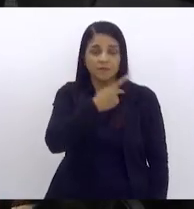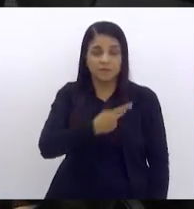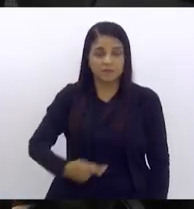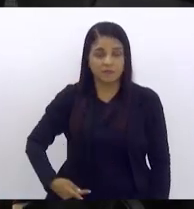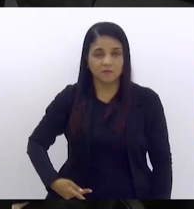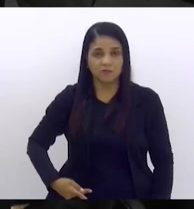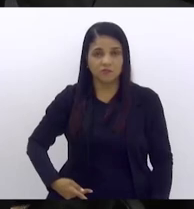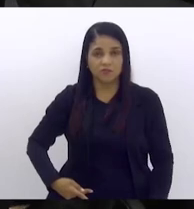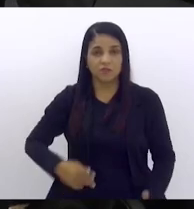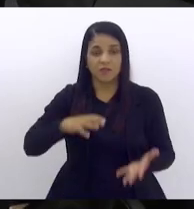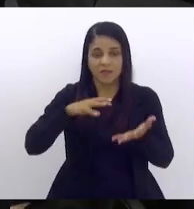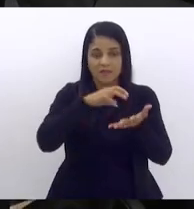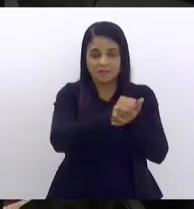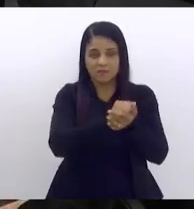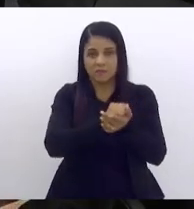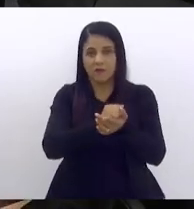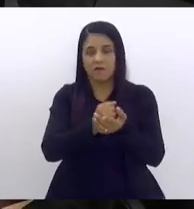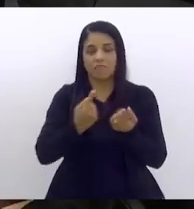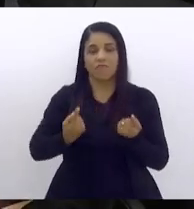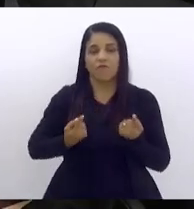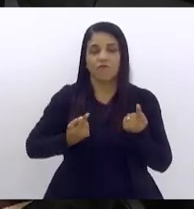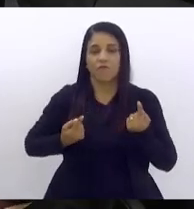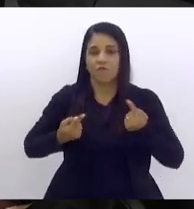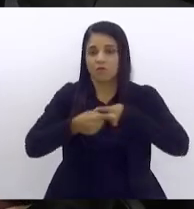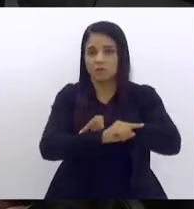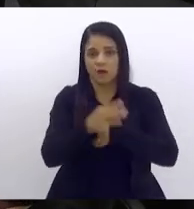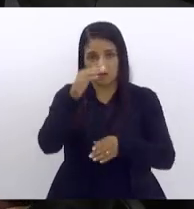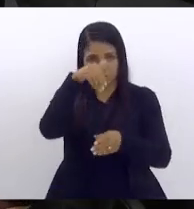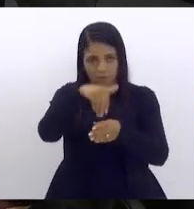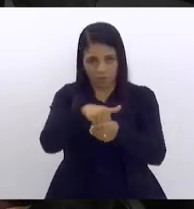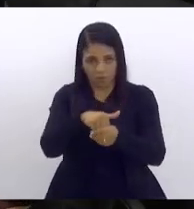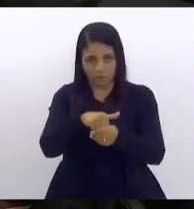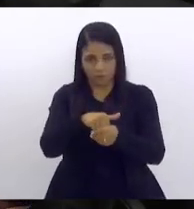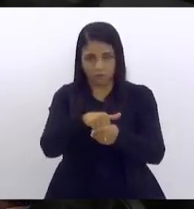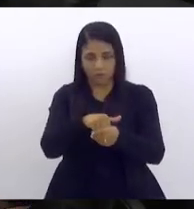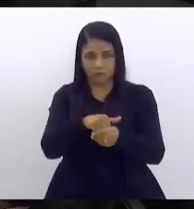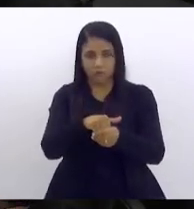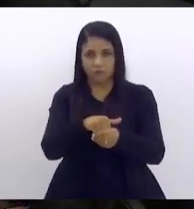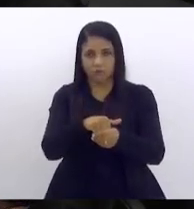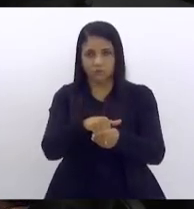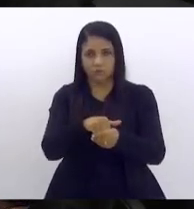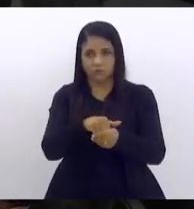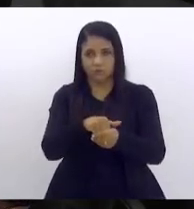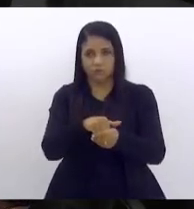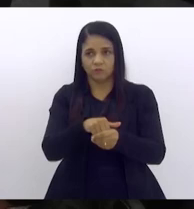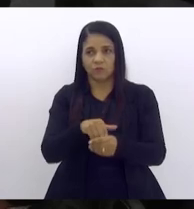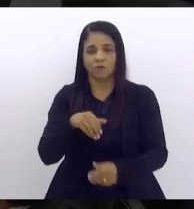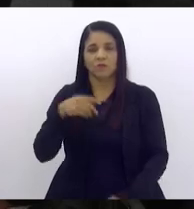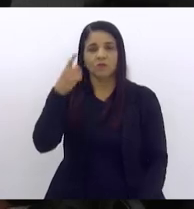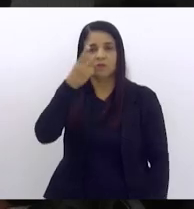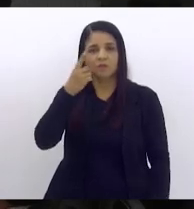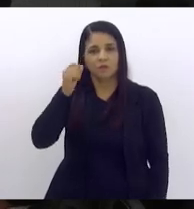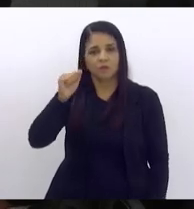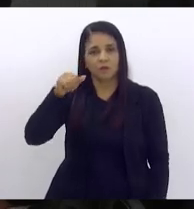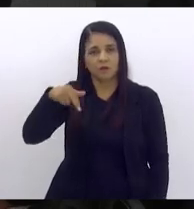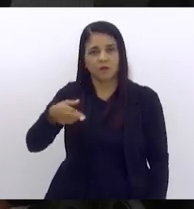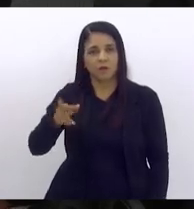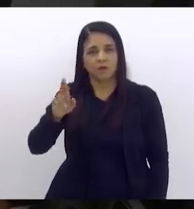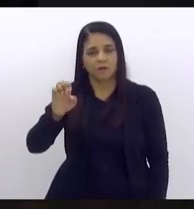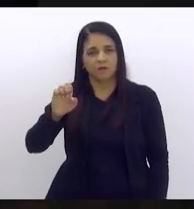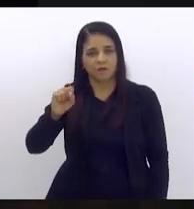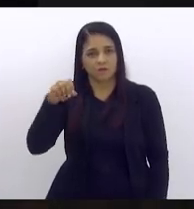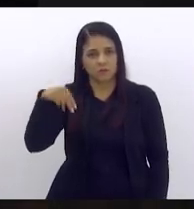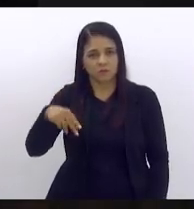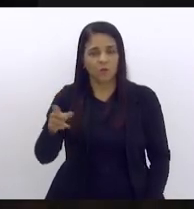favor. Registrar voto contrário, por favor. Contrário. Anderson Moraes, deputado Amorim, deputado